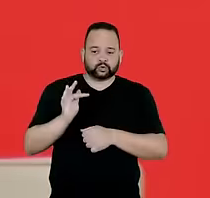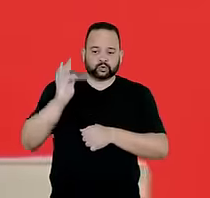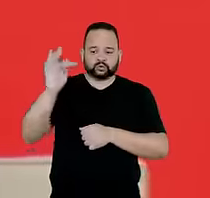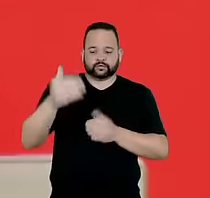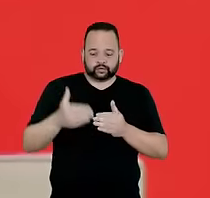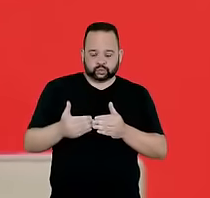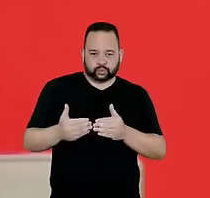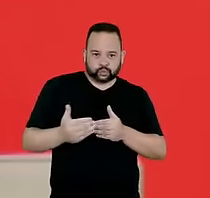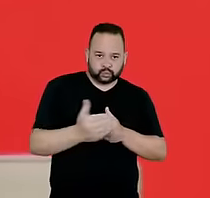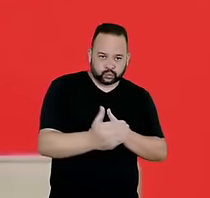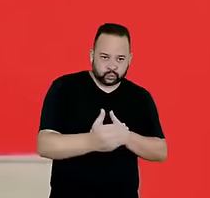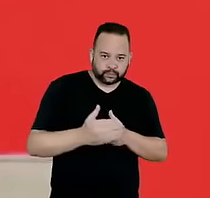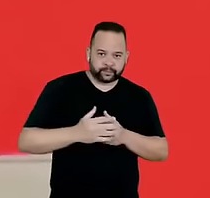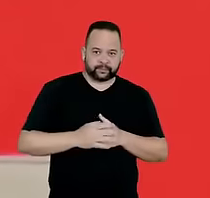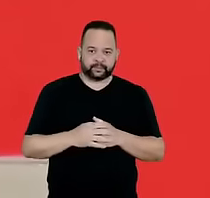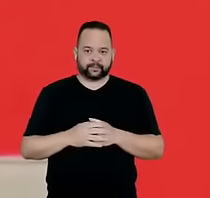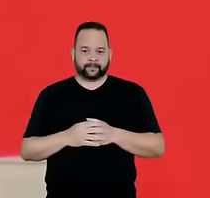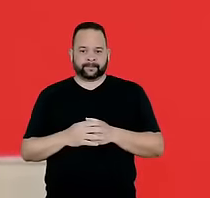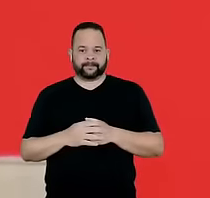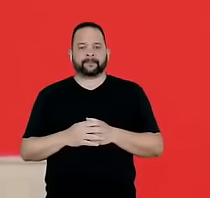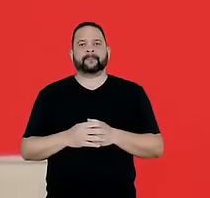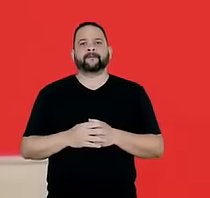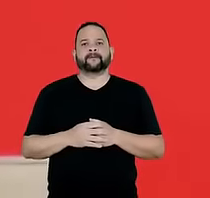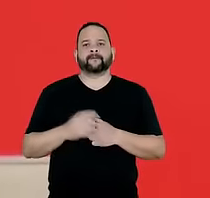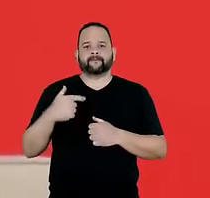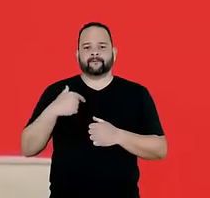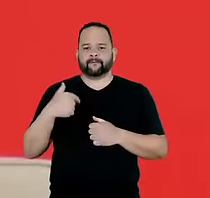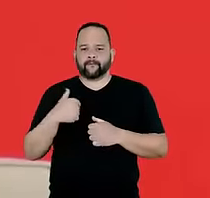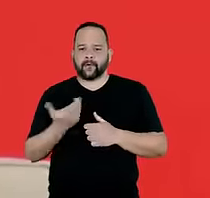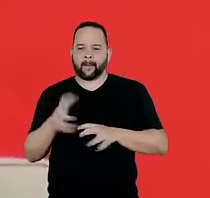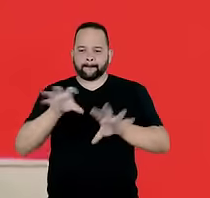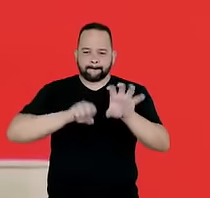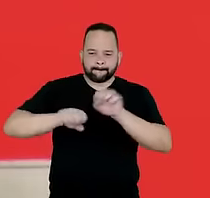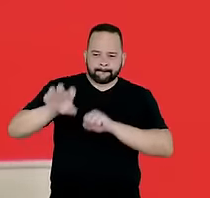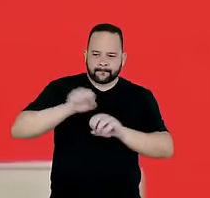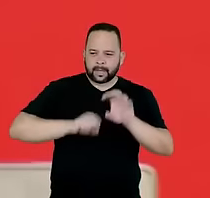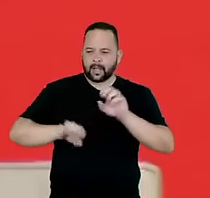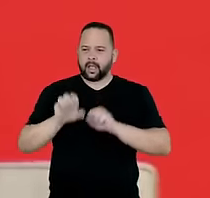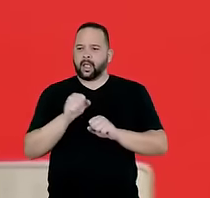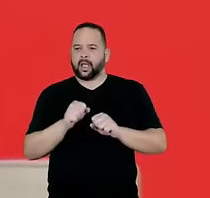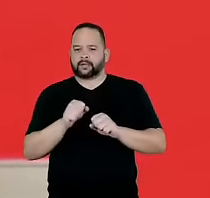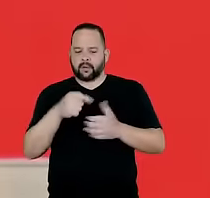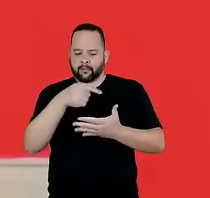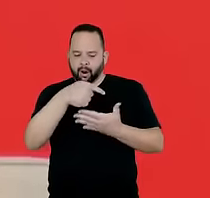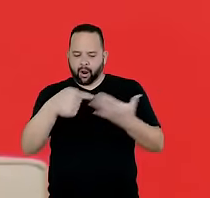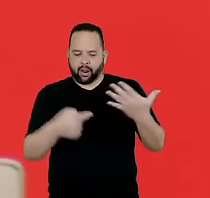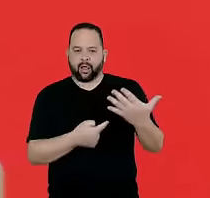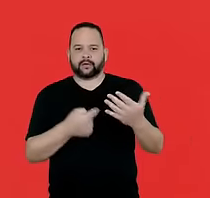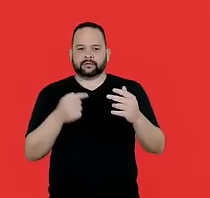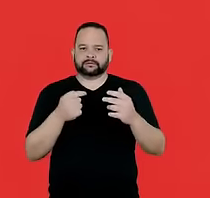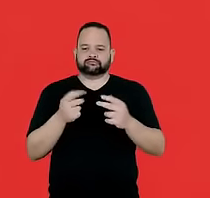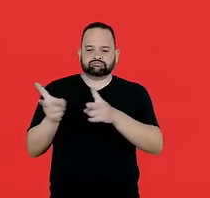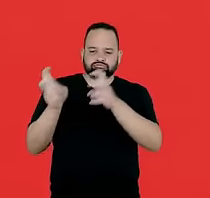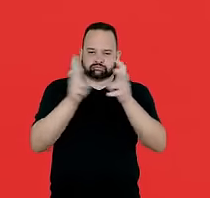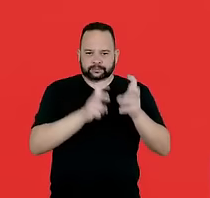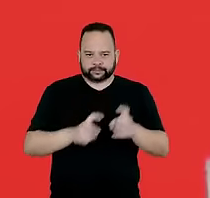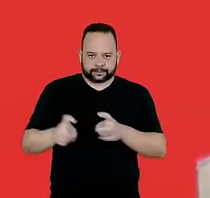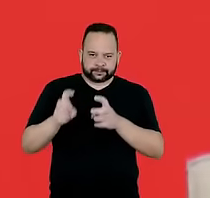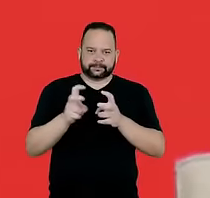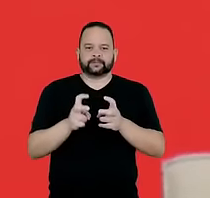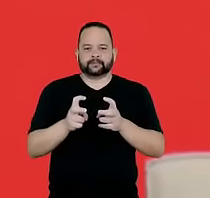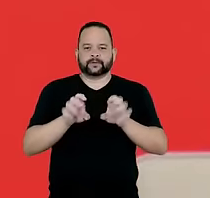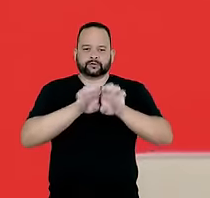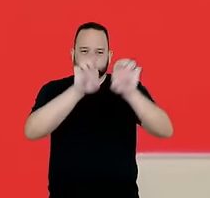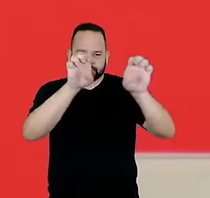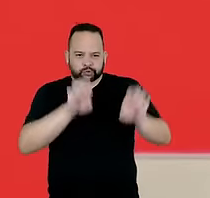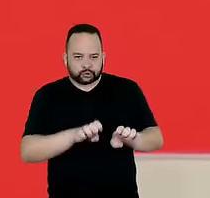vai pegar um pouco dessas visões né visão monetária macro e visão eh eh eh estrutural institucional